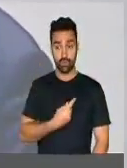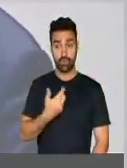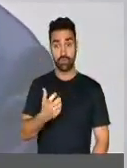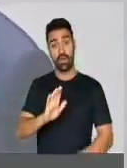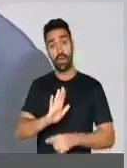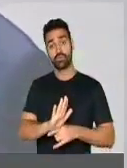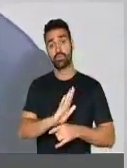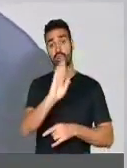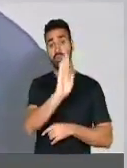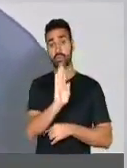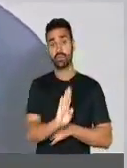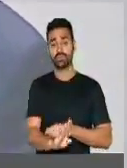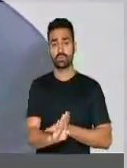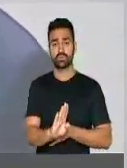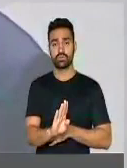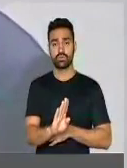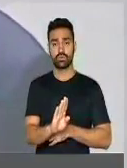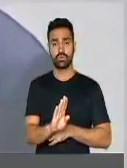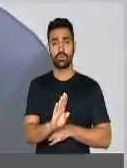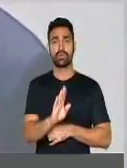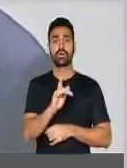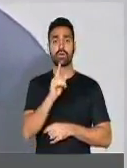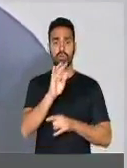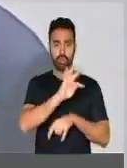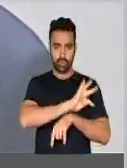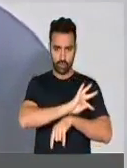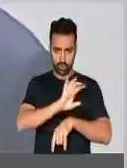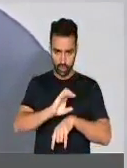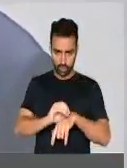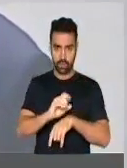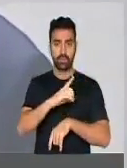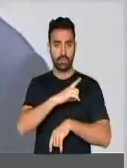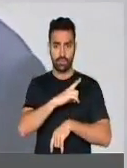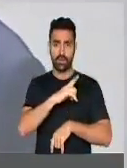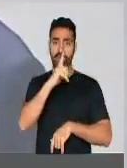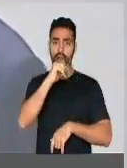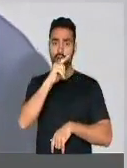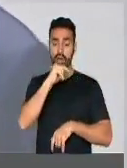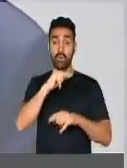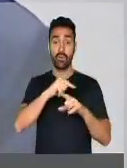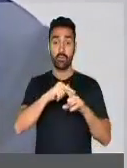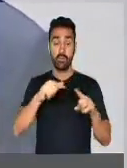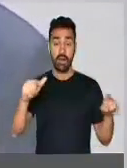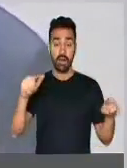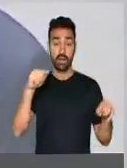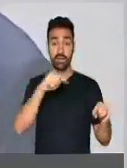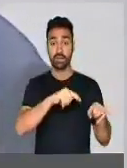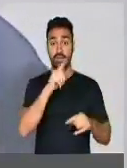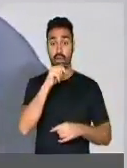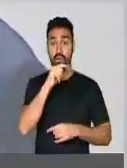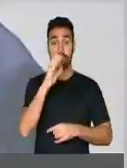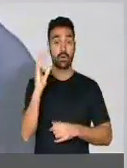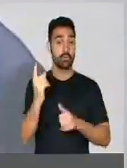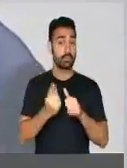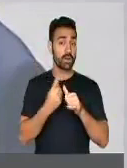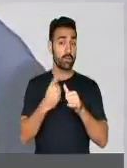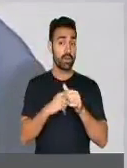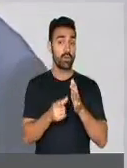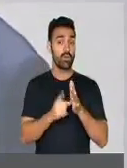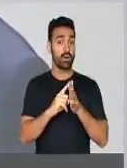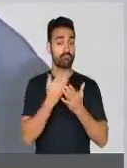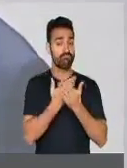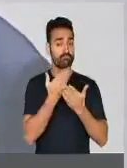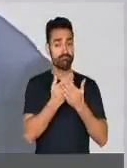O Tocantins tem sim água, mas essas águas, primeiro tem que ser feito estudo